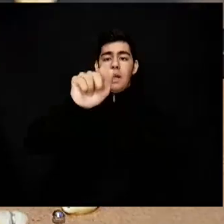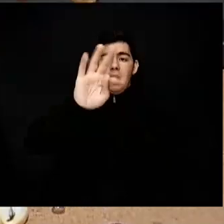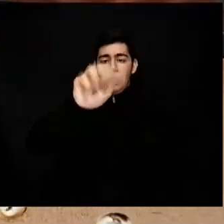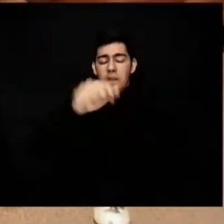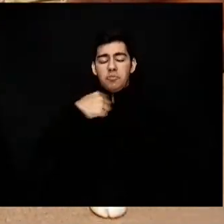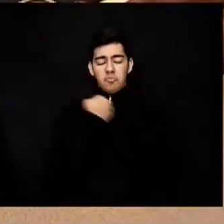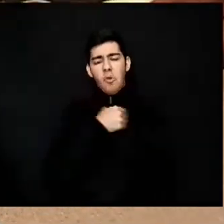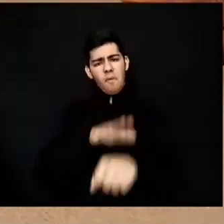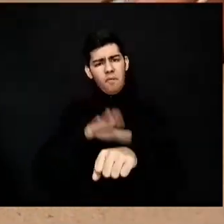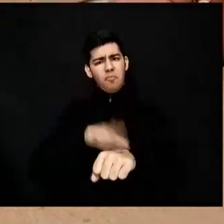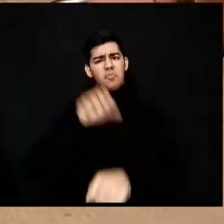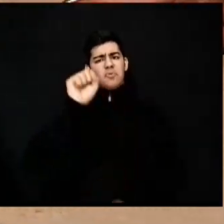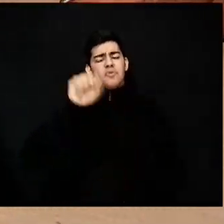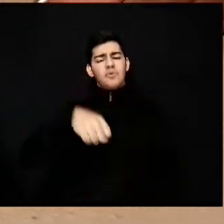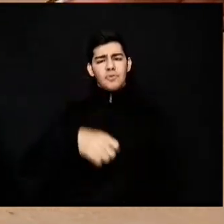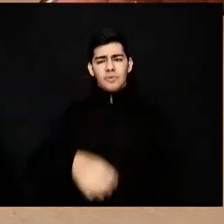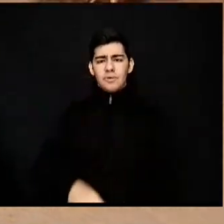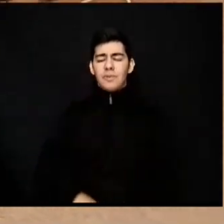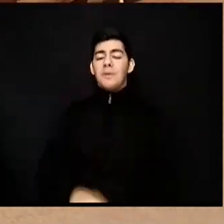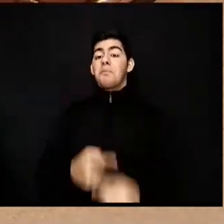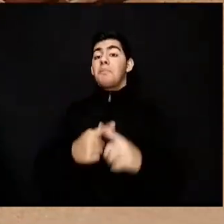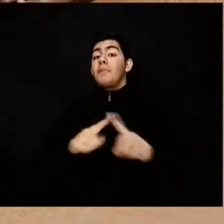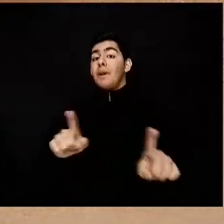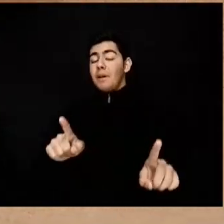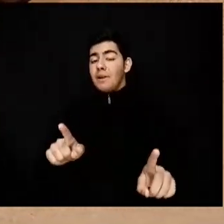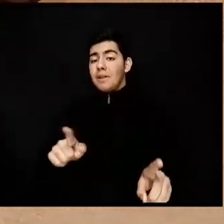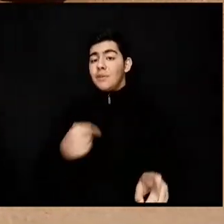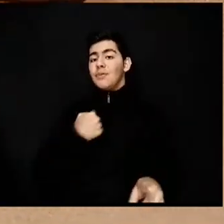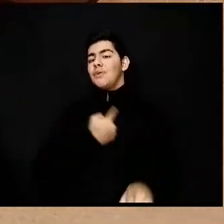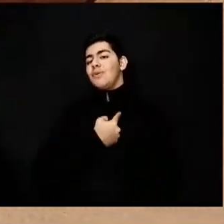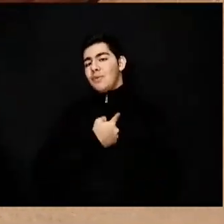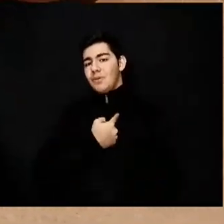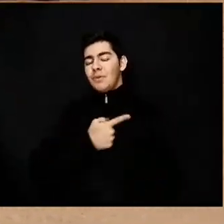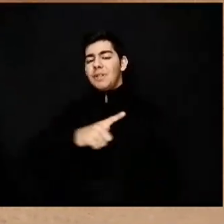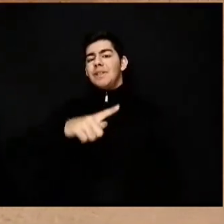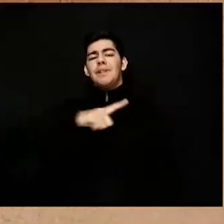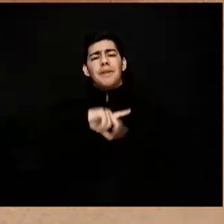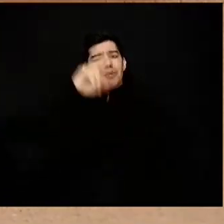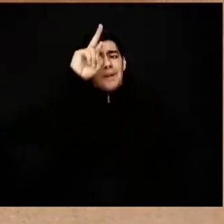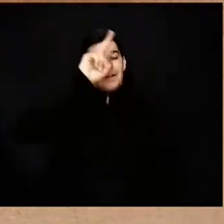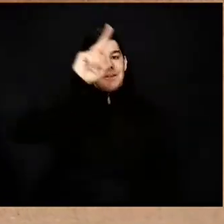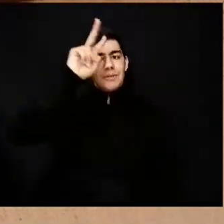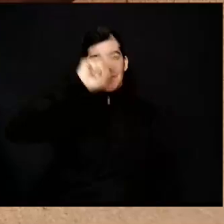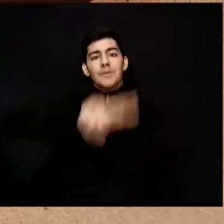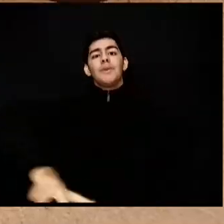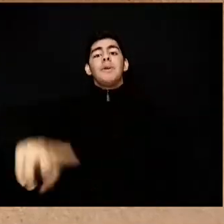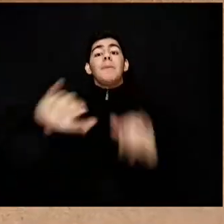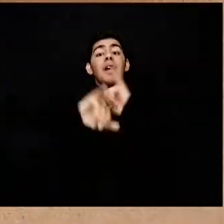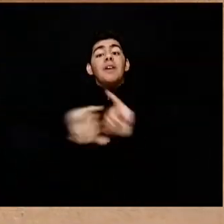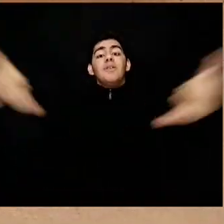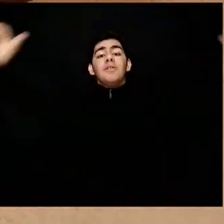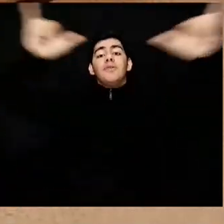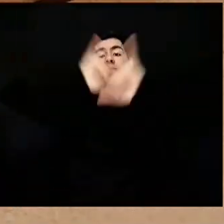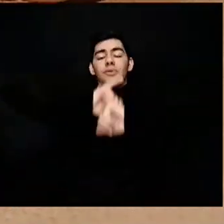proposta da marca, ela tem uma história a ser contada e que não